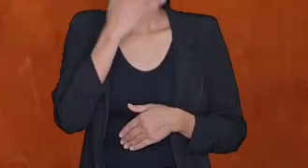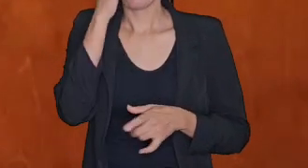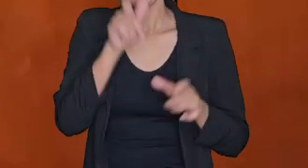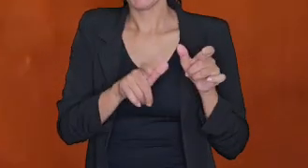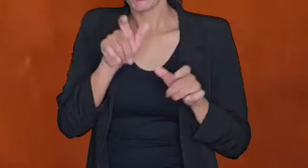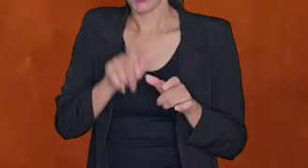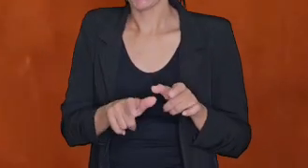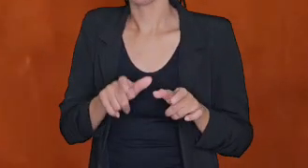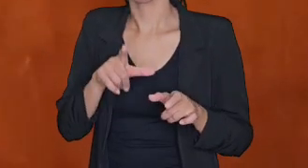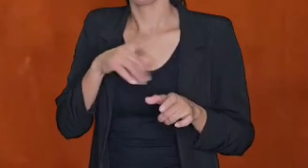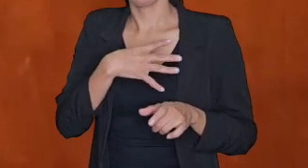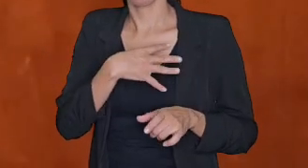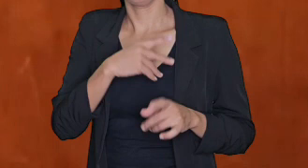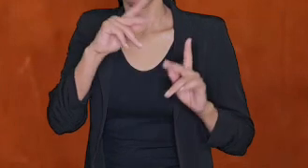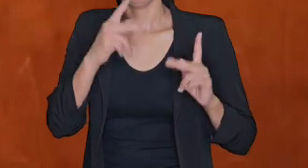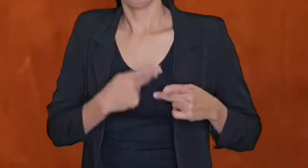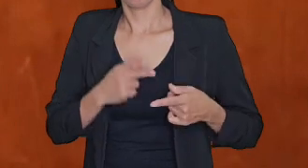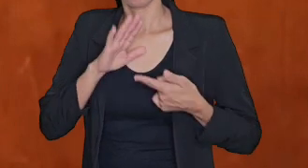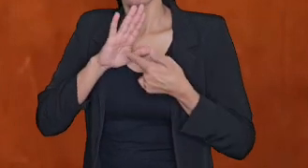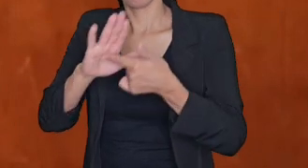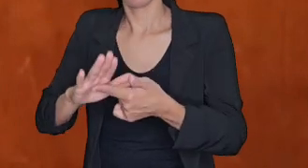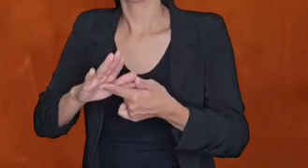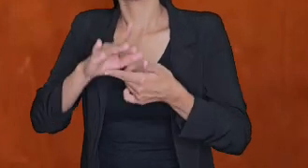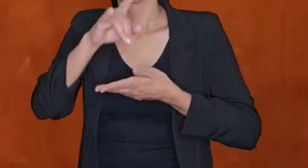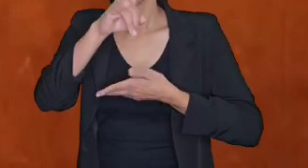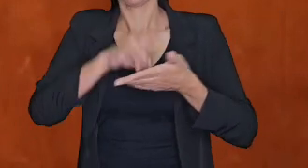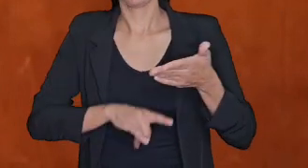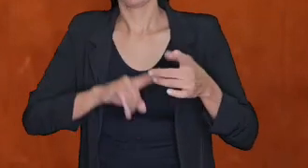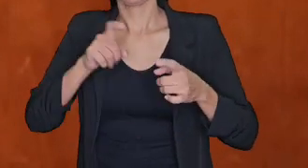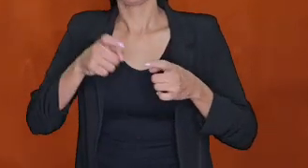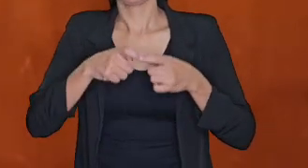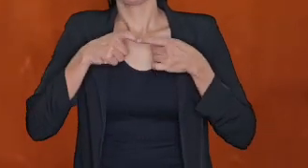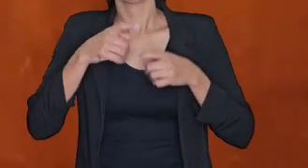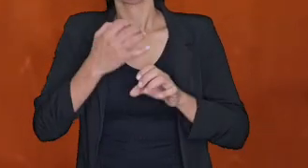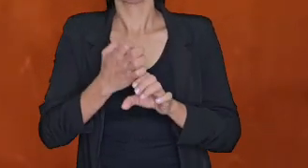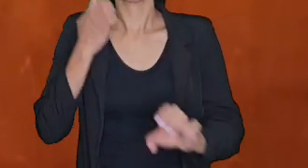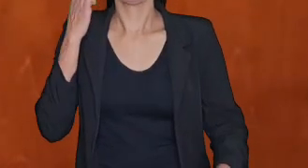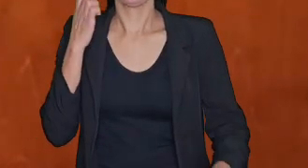rurais. Daí, os herdeiros precisam apresentar um